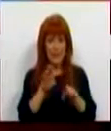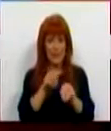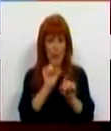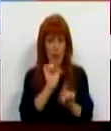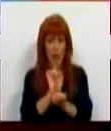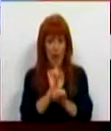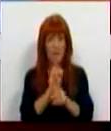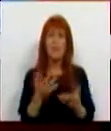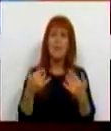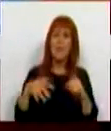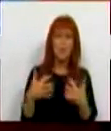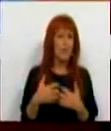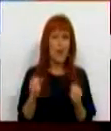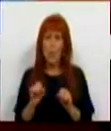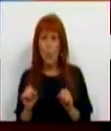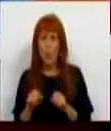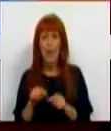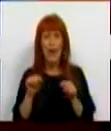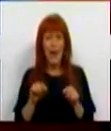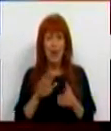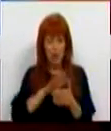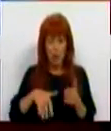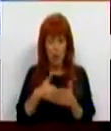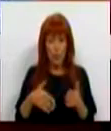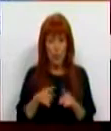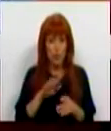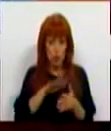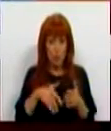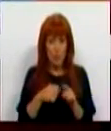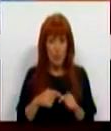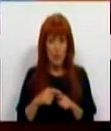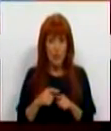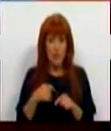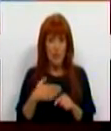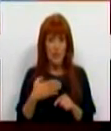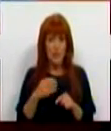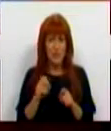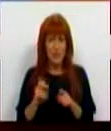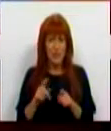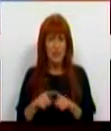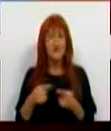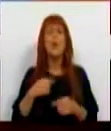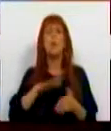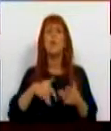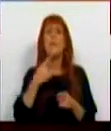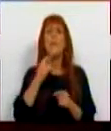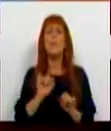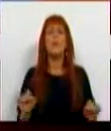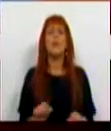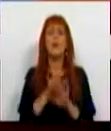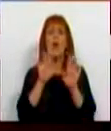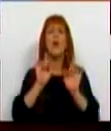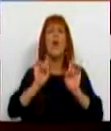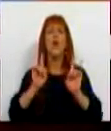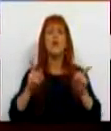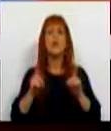territórios. Mas, sem dúvida que este programa e o programa que nós apresentamos é um programa muito concreto